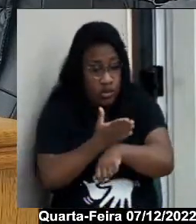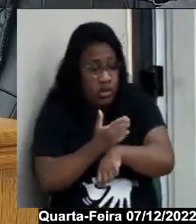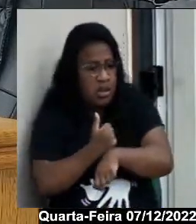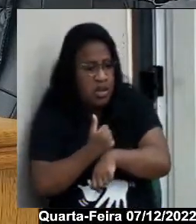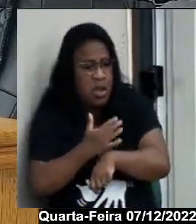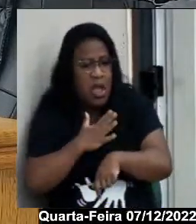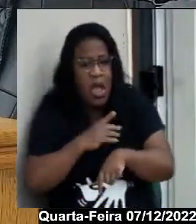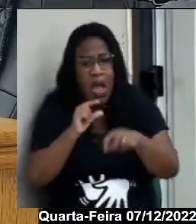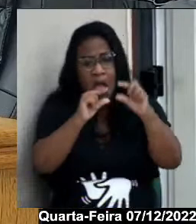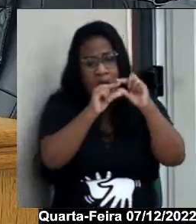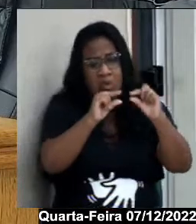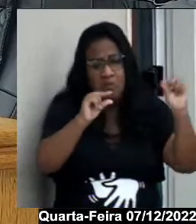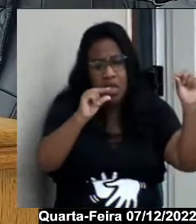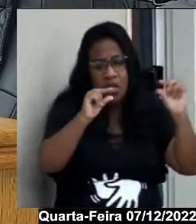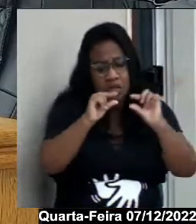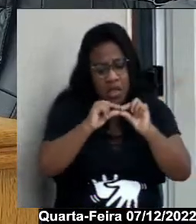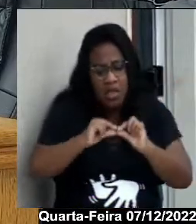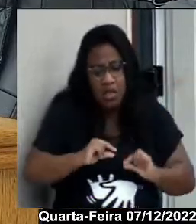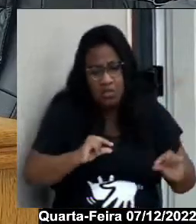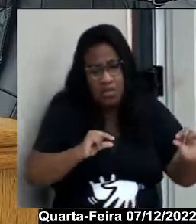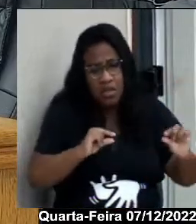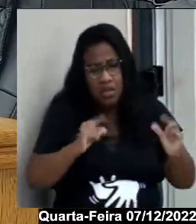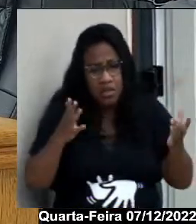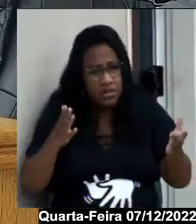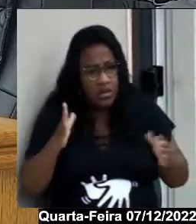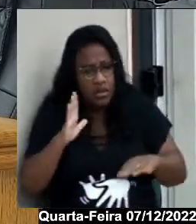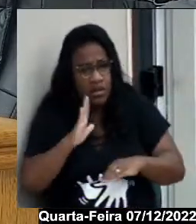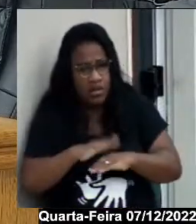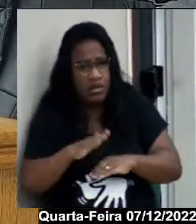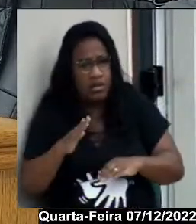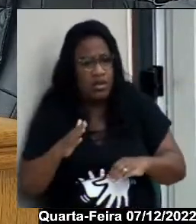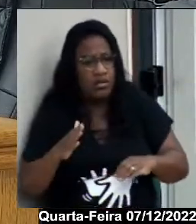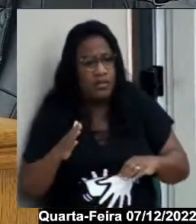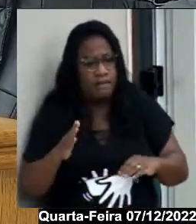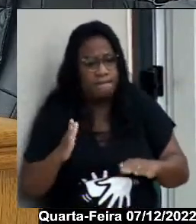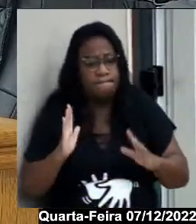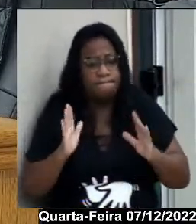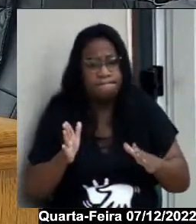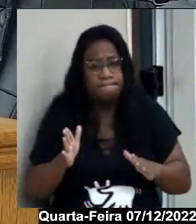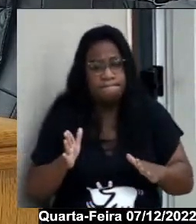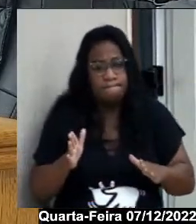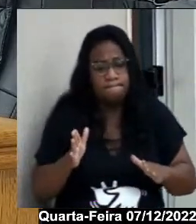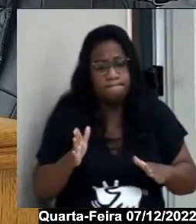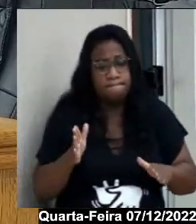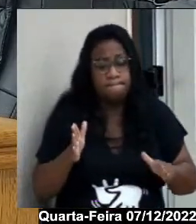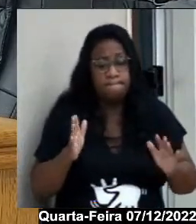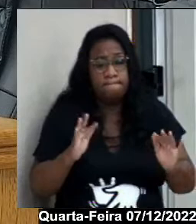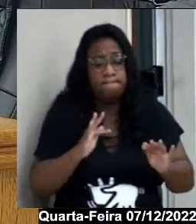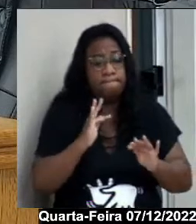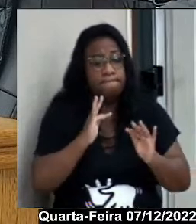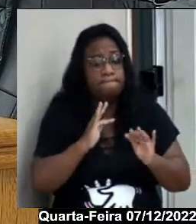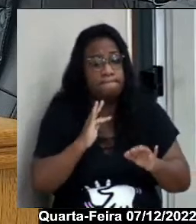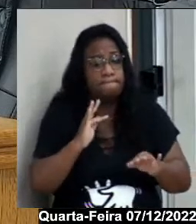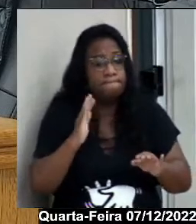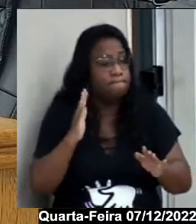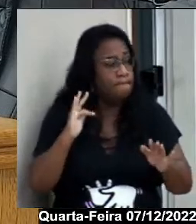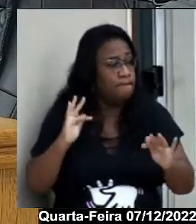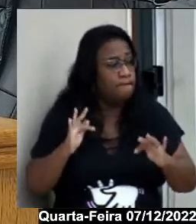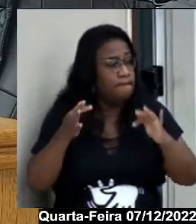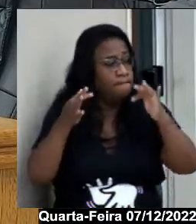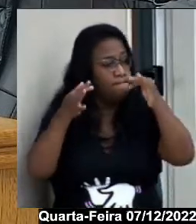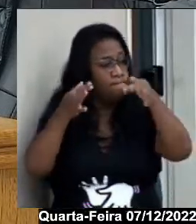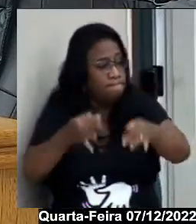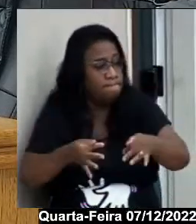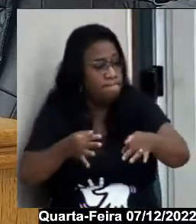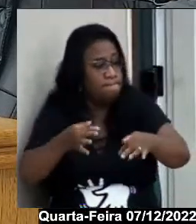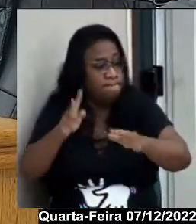né? Quando ele apresentou um monte de emenda no orçamento do município, quando já tinha passado o prazo, vereador Doda, você sabe que a